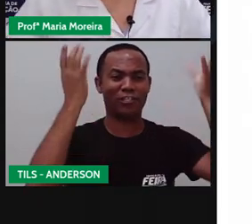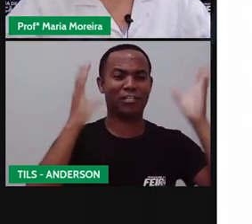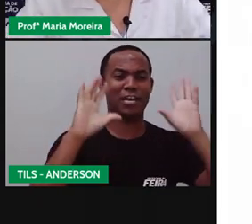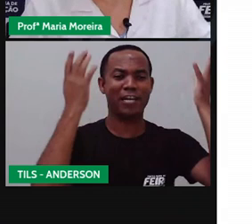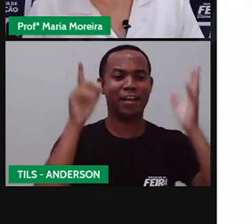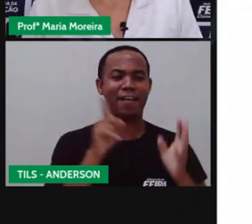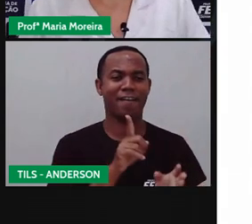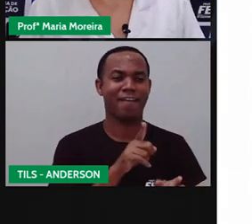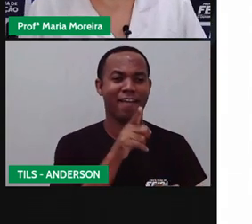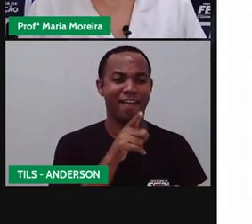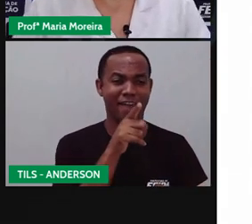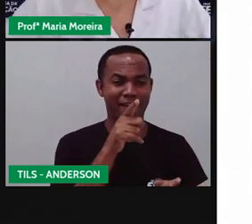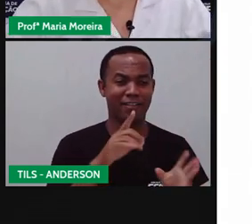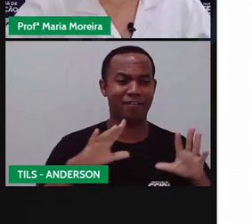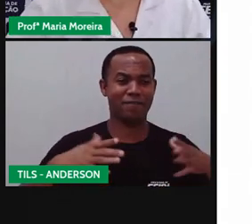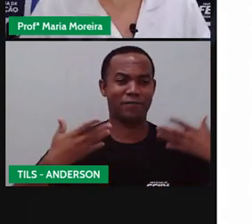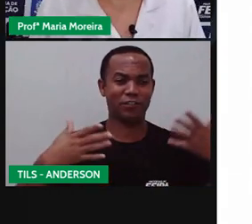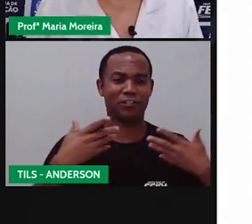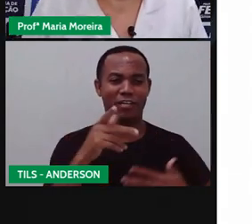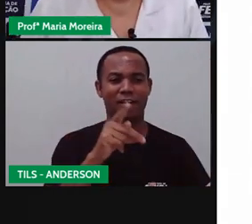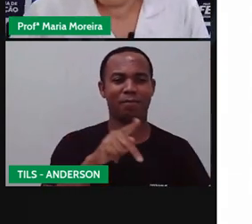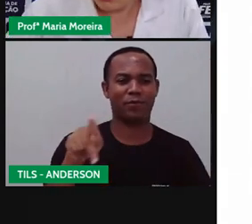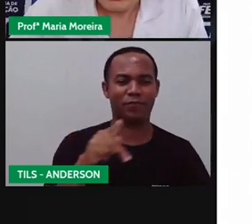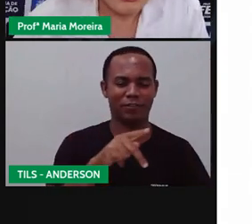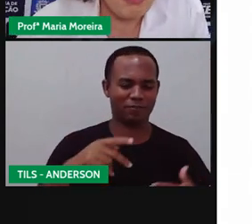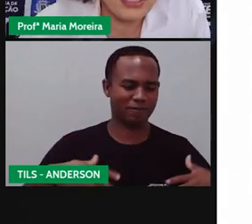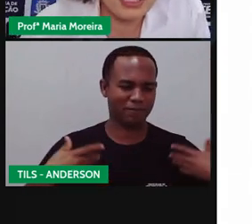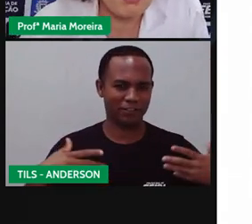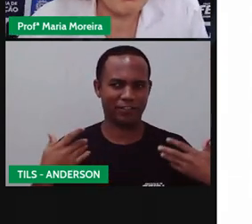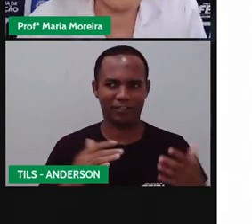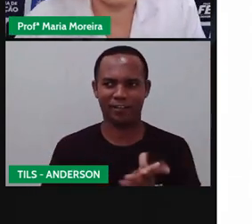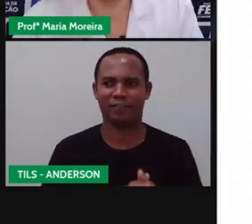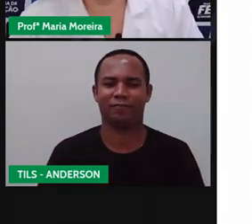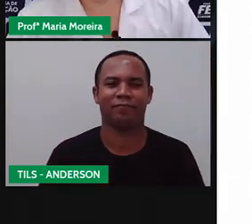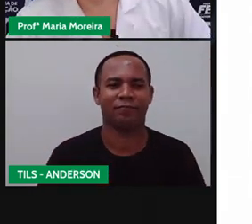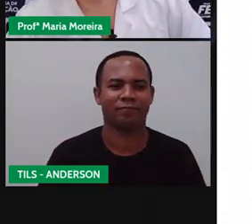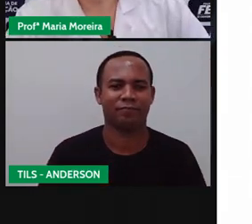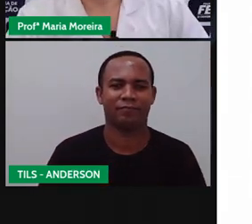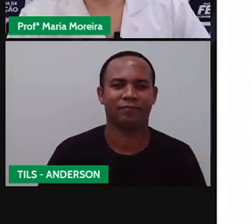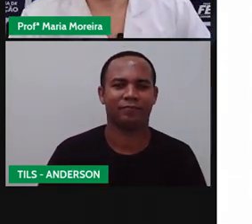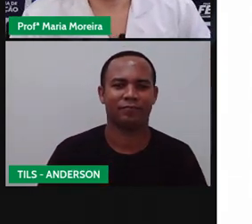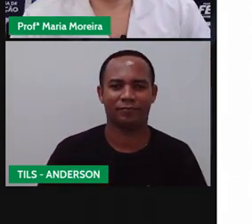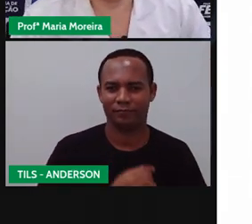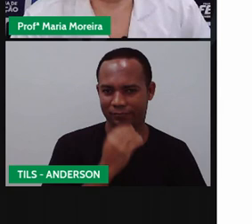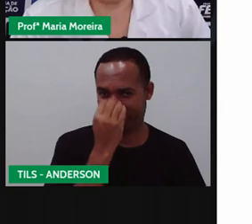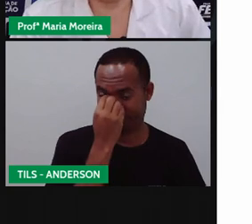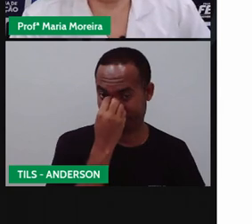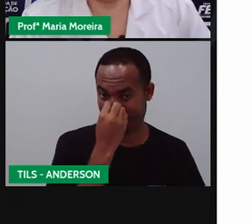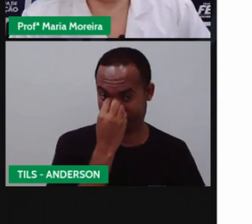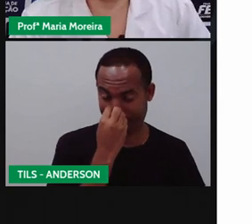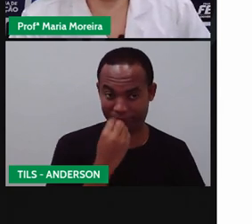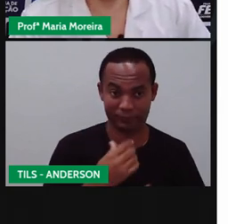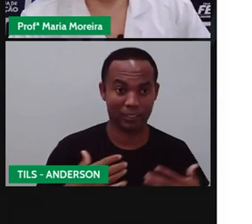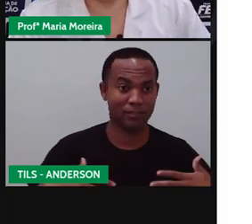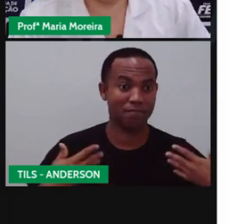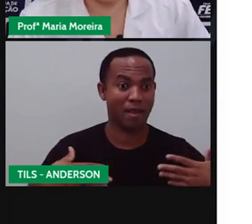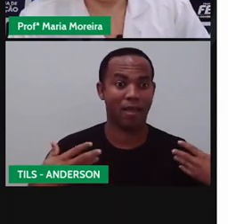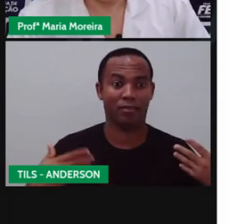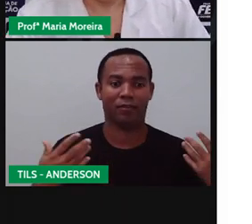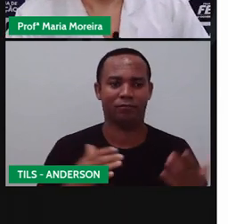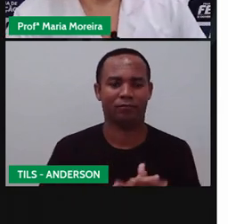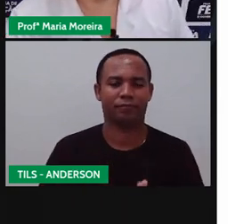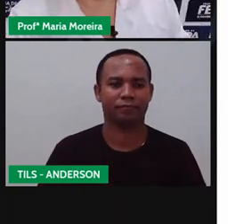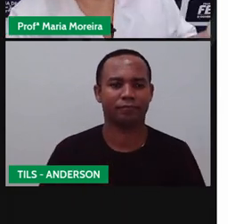Pois é, não teve micareta, filha, esse ano não teve carnaval. Tô fazendo minha festa. Não teve, tô animada. Vamos